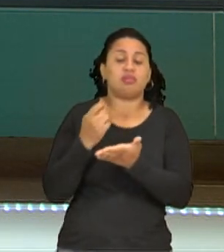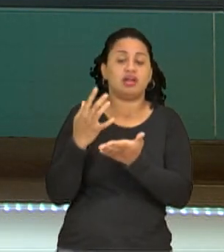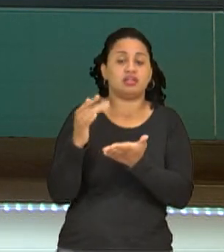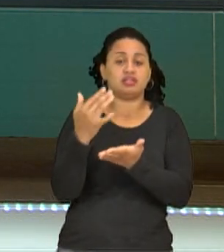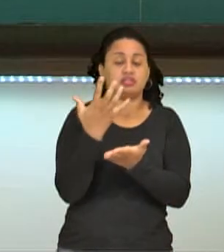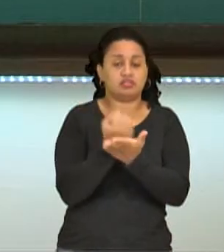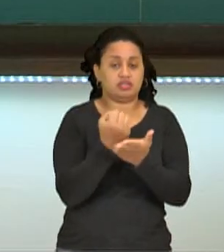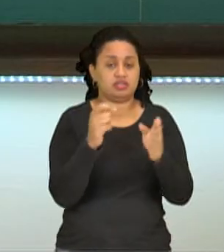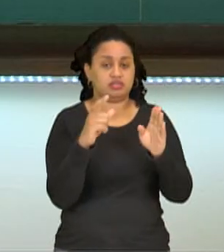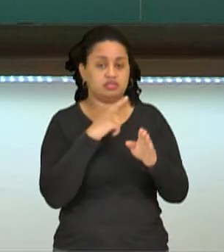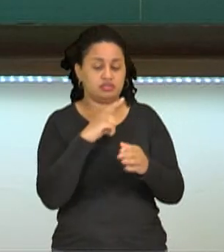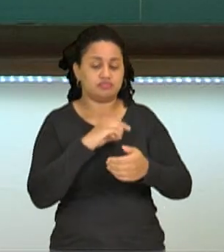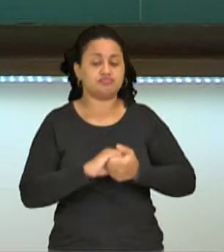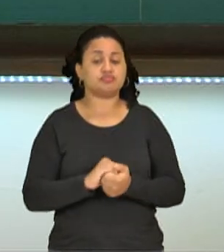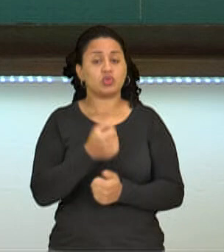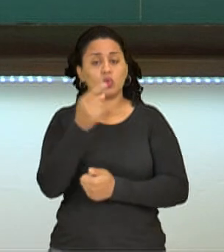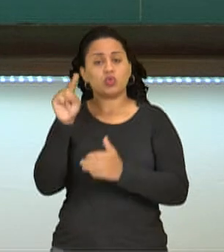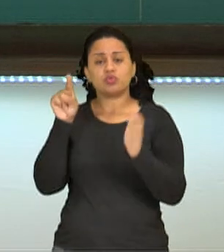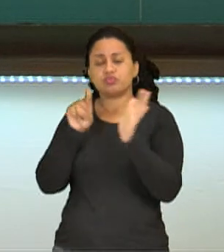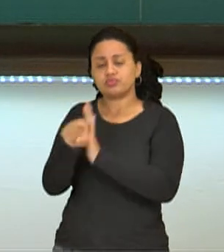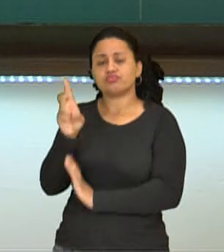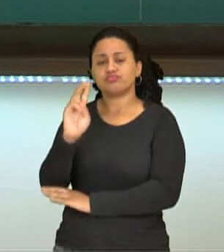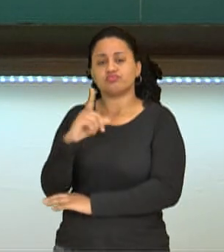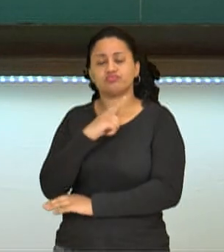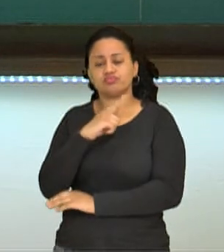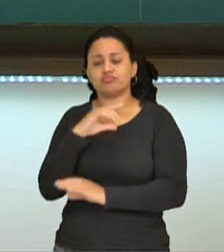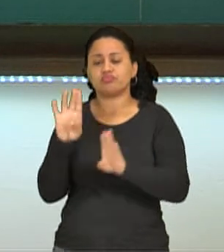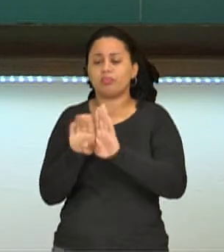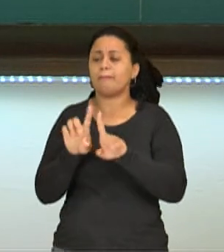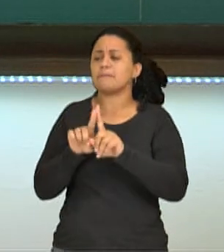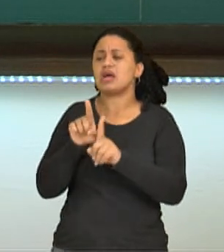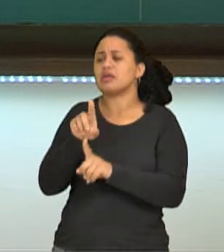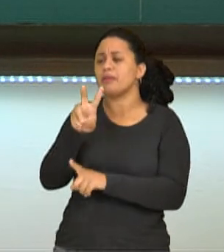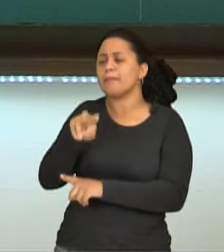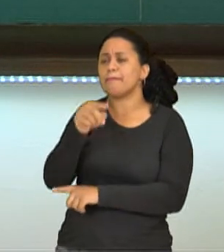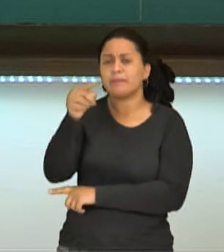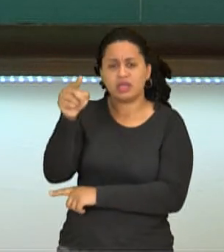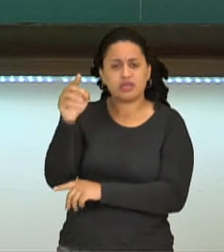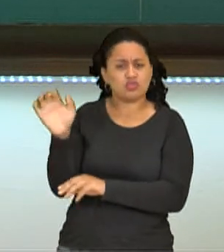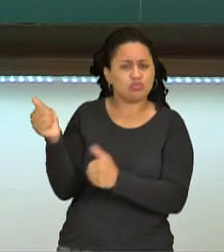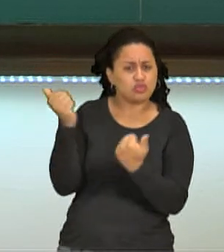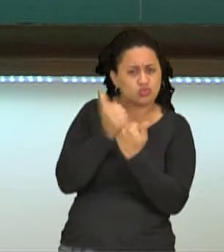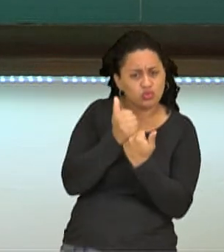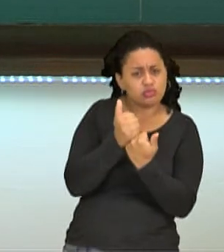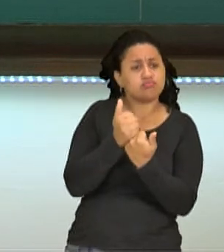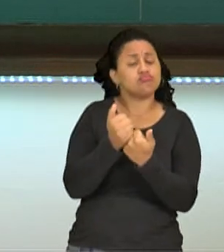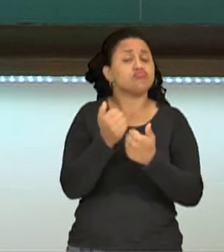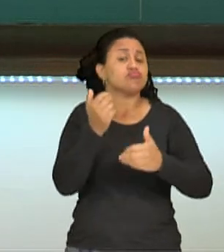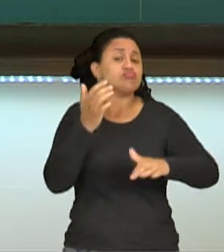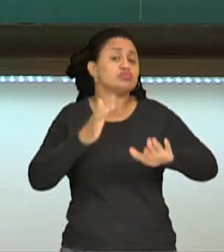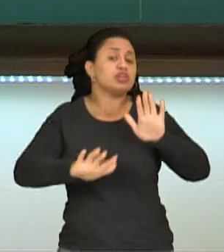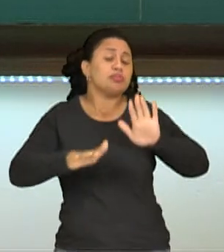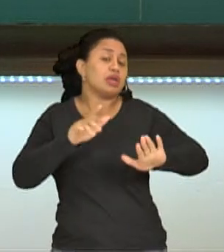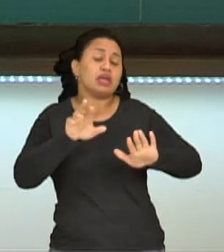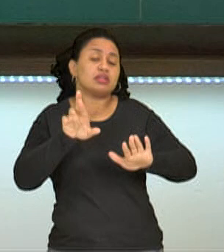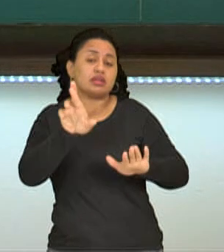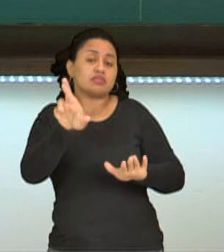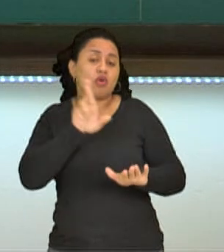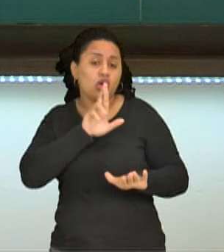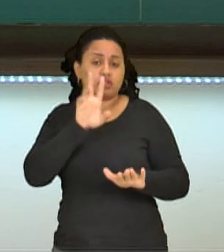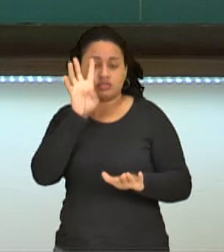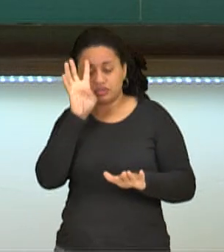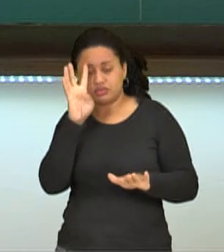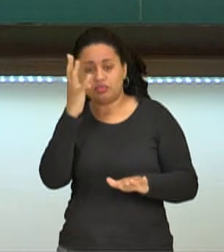Outra pergunta que normalmente acontece, mas esse π eu preciso substituir? Depende do resultado que